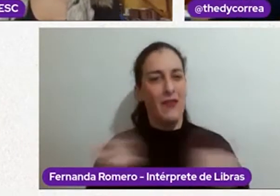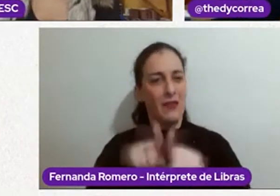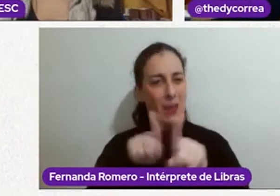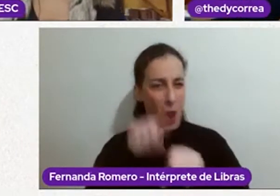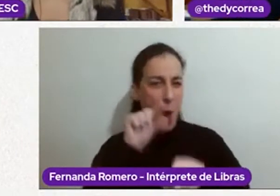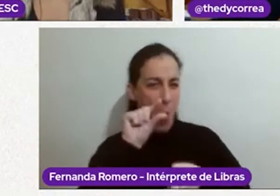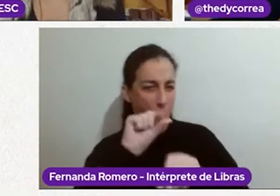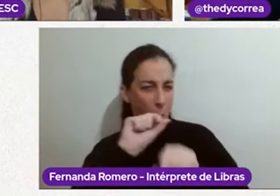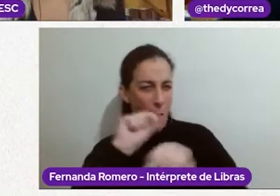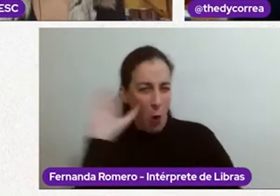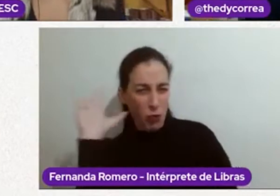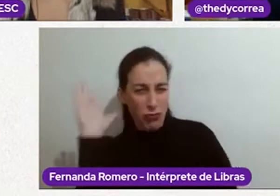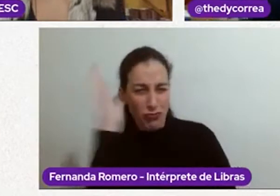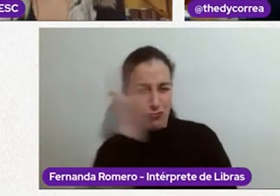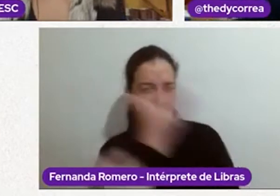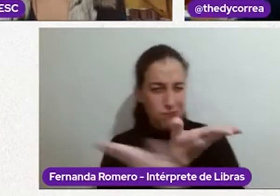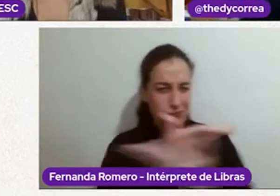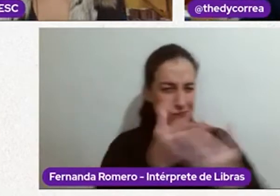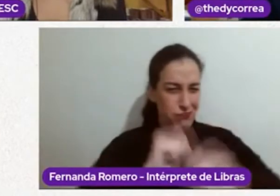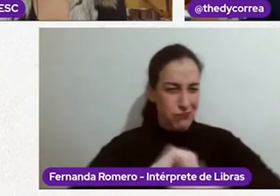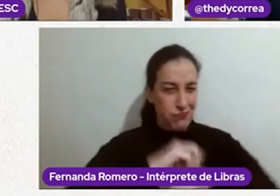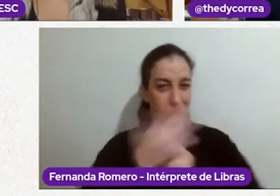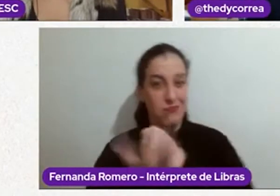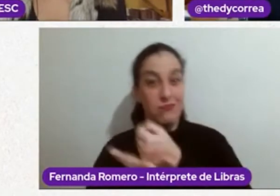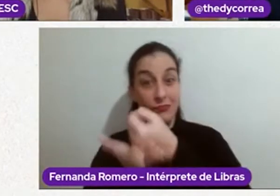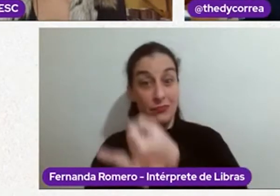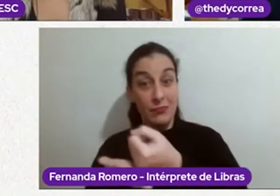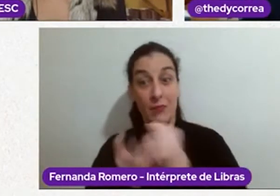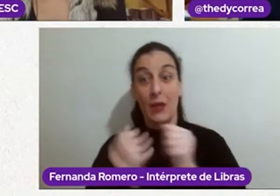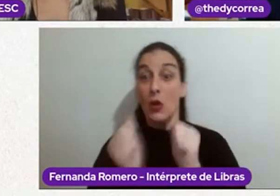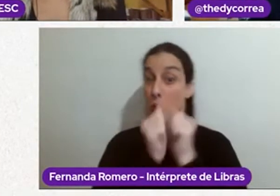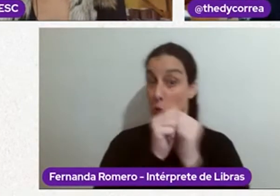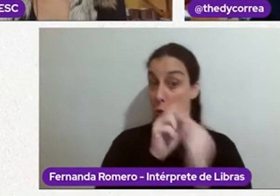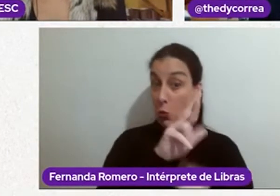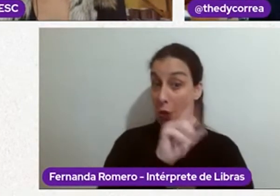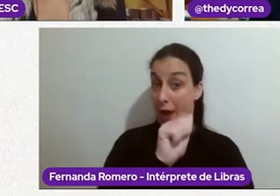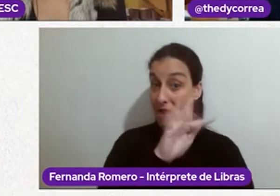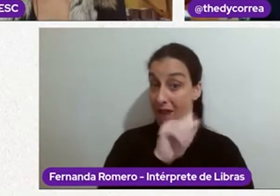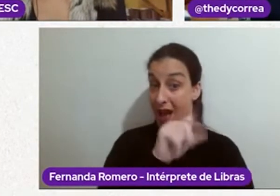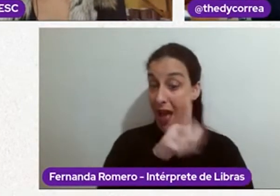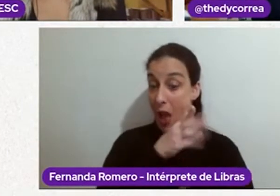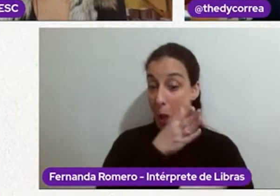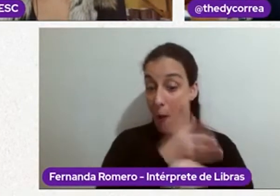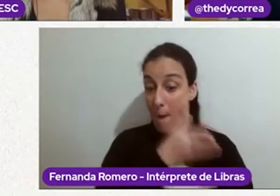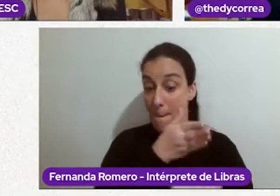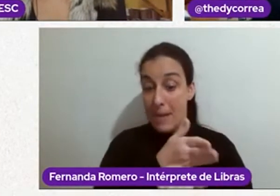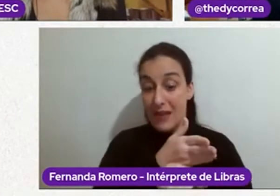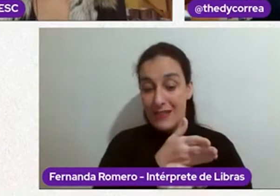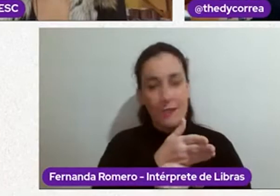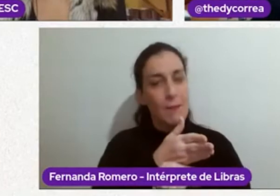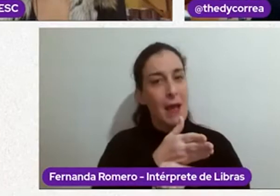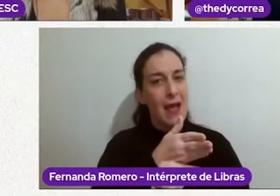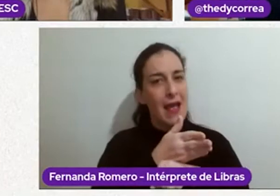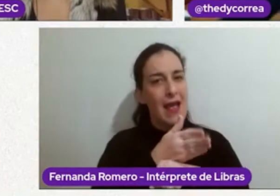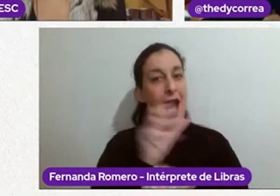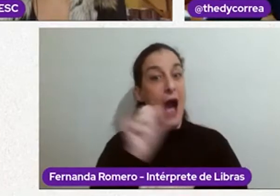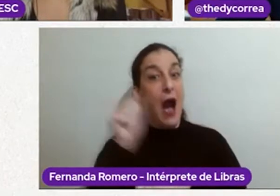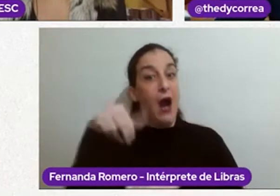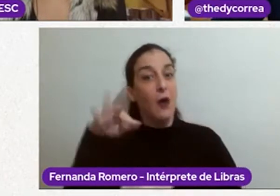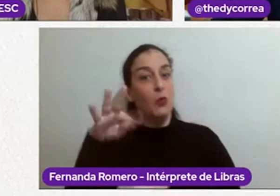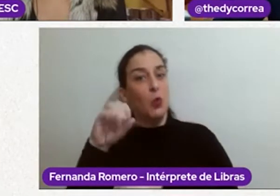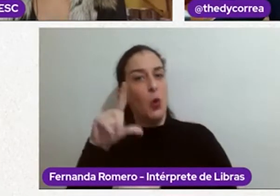sustentabilidade, meio ambiente e tal. E com o Rafael eu participei de uma antologia